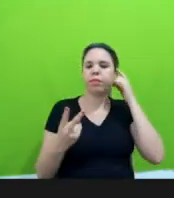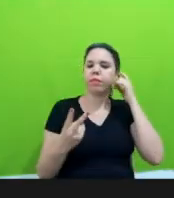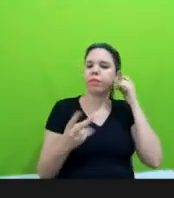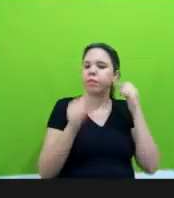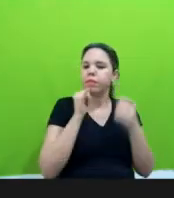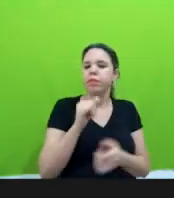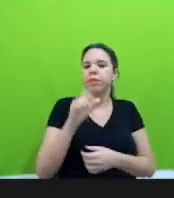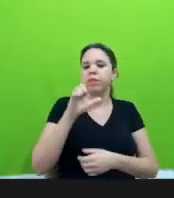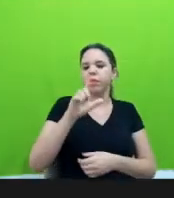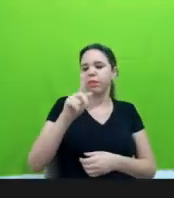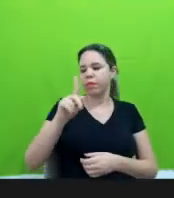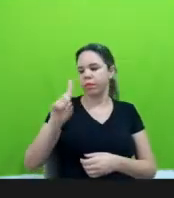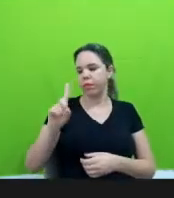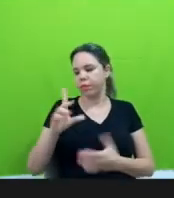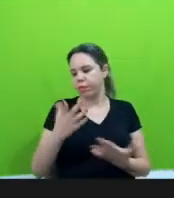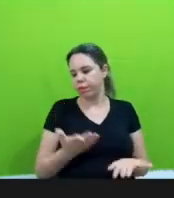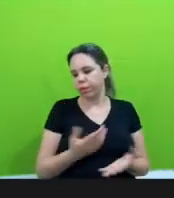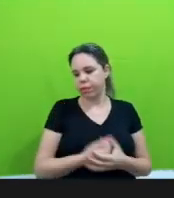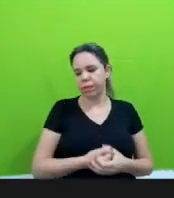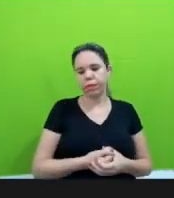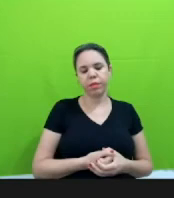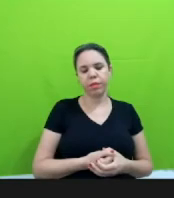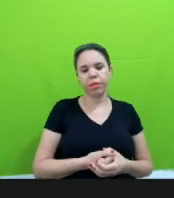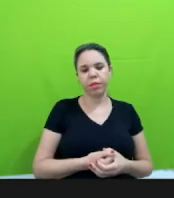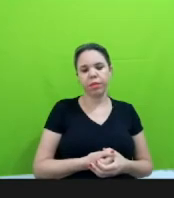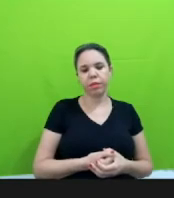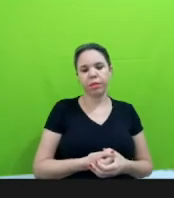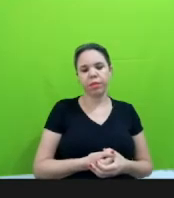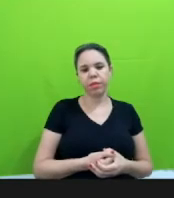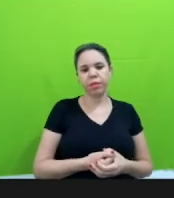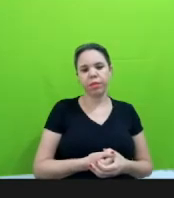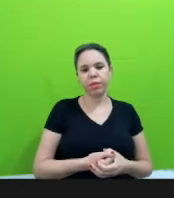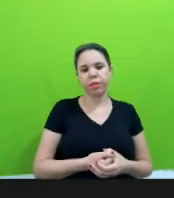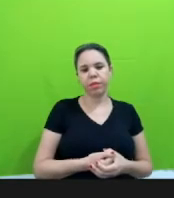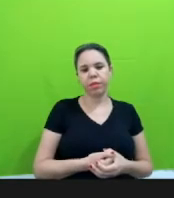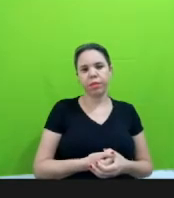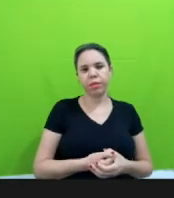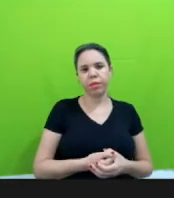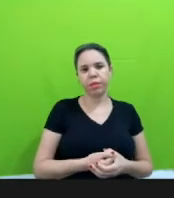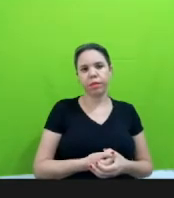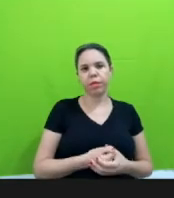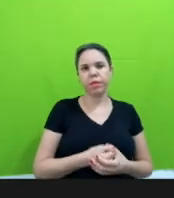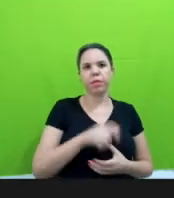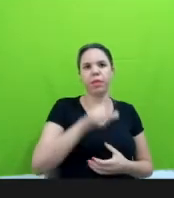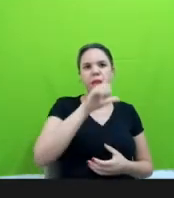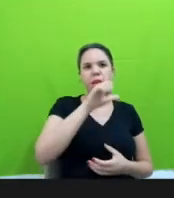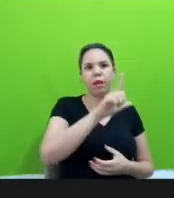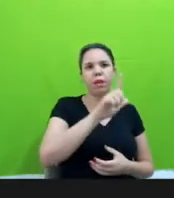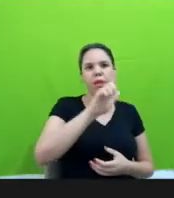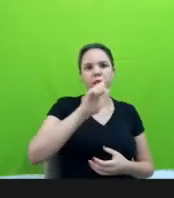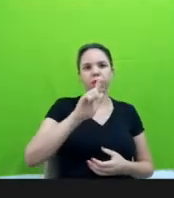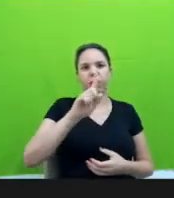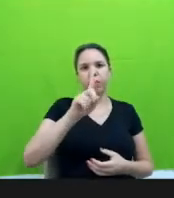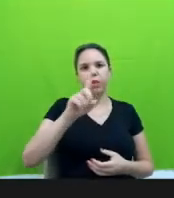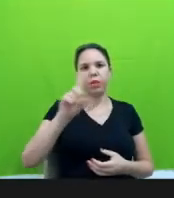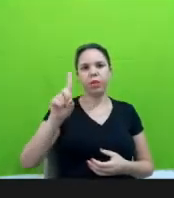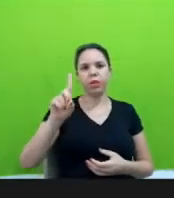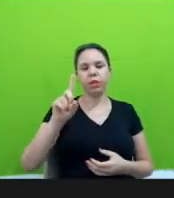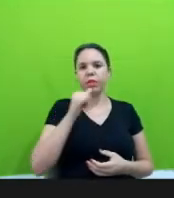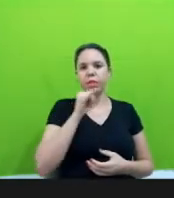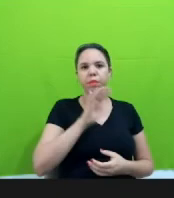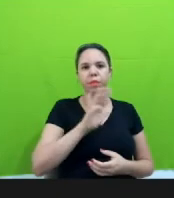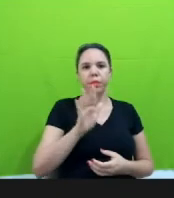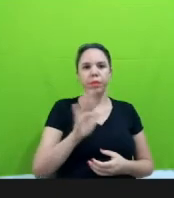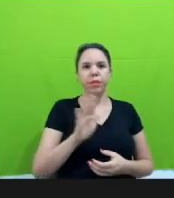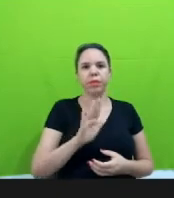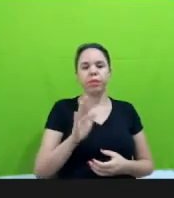LGPD, né? Mas, assim, o fato da LGPD prever, sim, multas elevadas não significa em